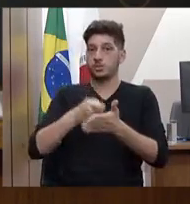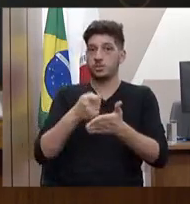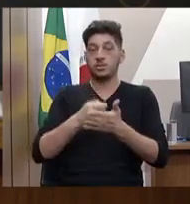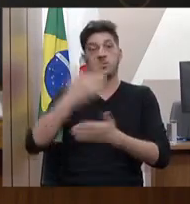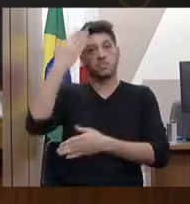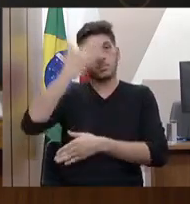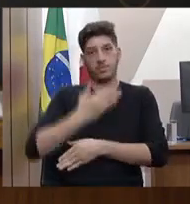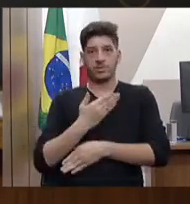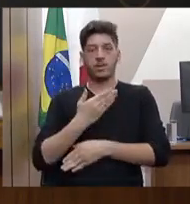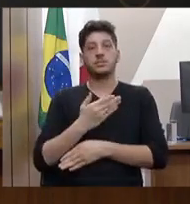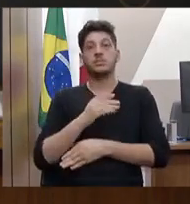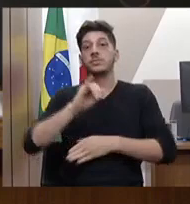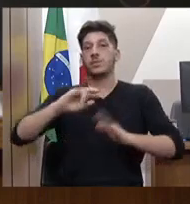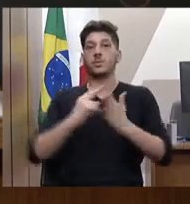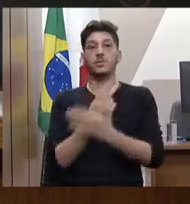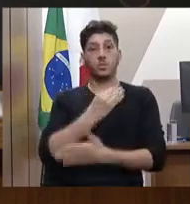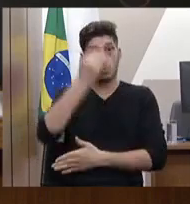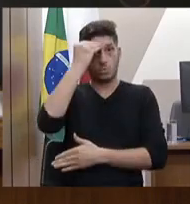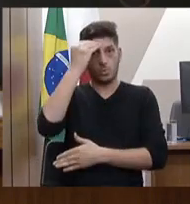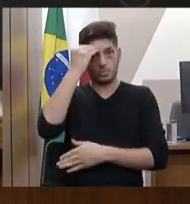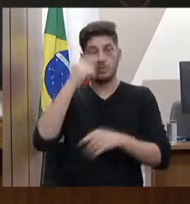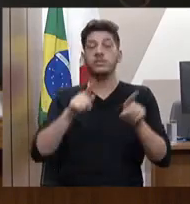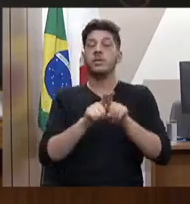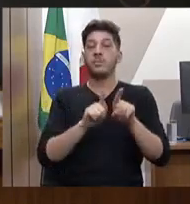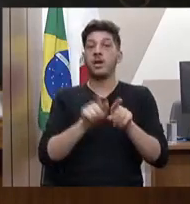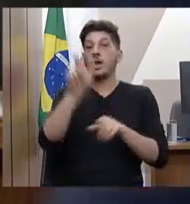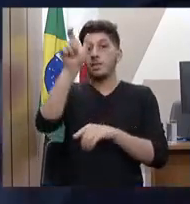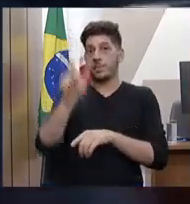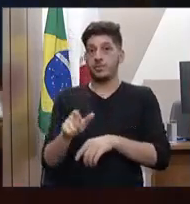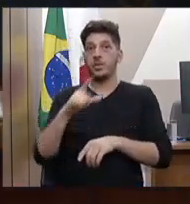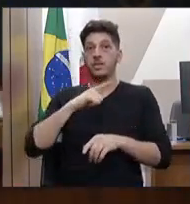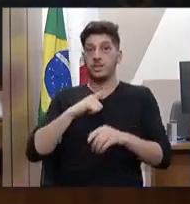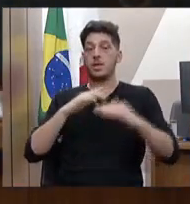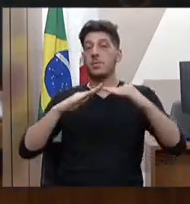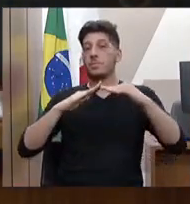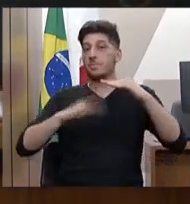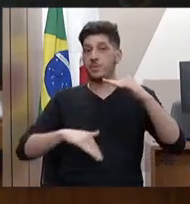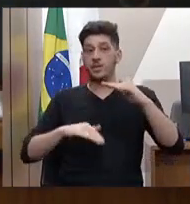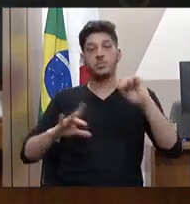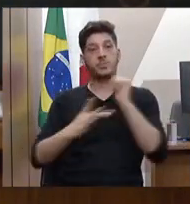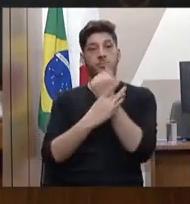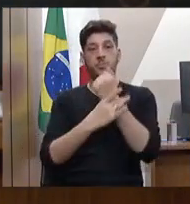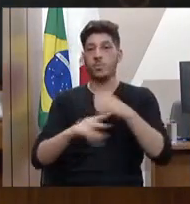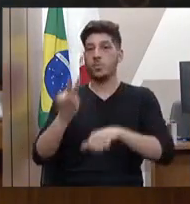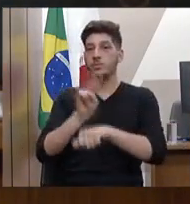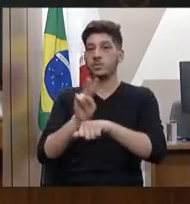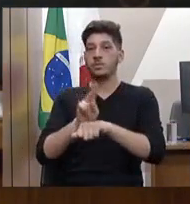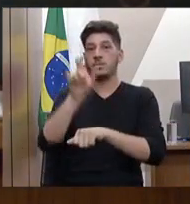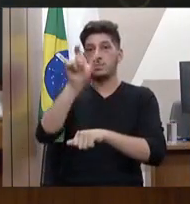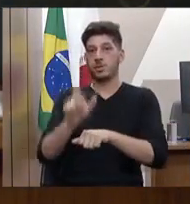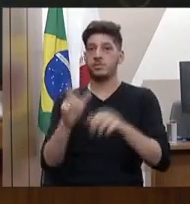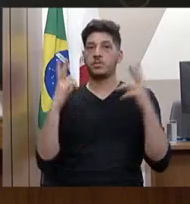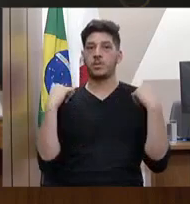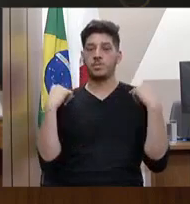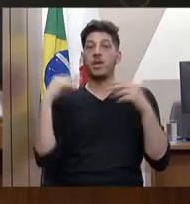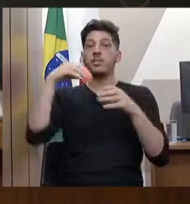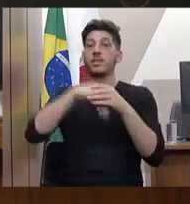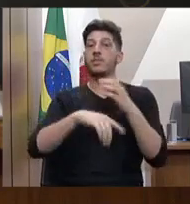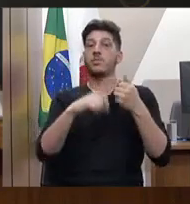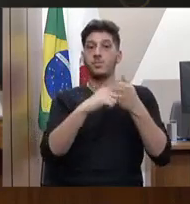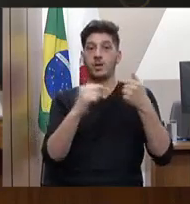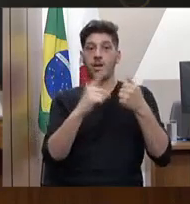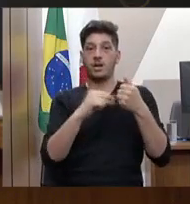dois O legislador constituinte estabeleceu um mínimo protetivo ao trabalhador no artigo 7º 28 do texto constitucional